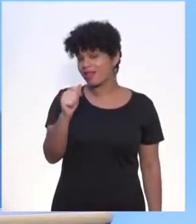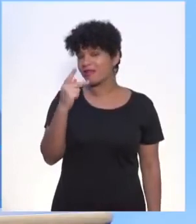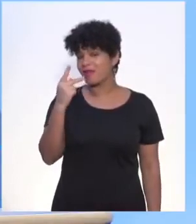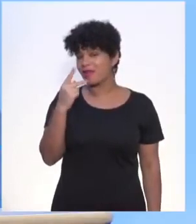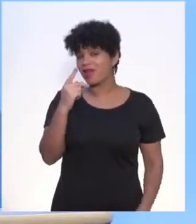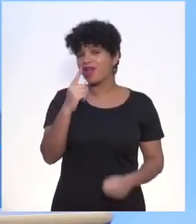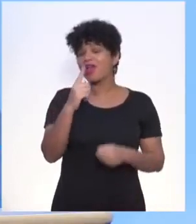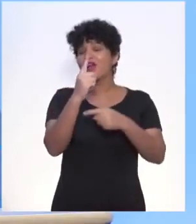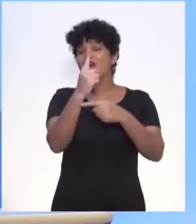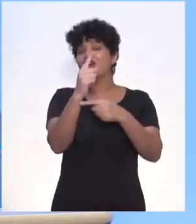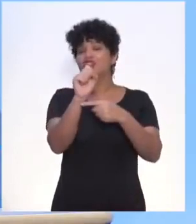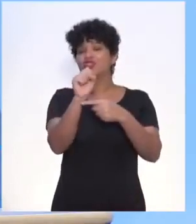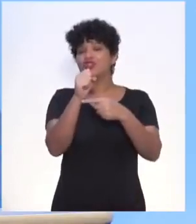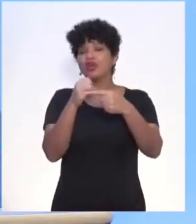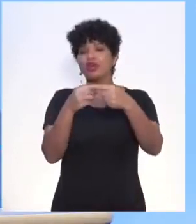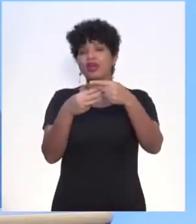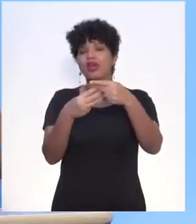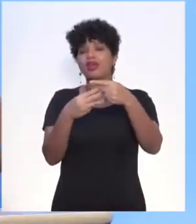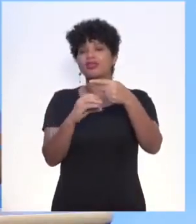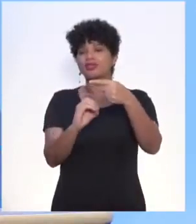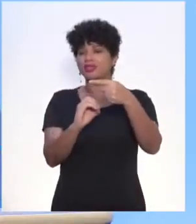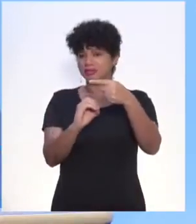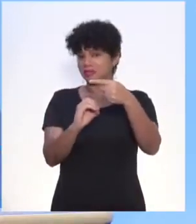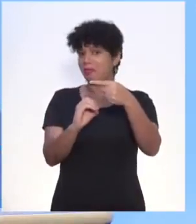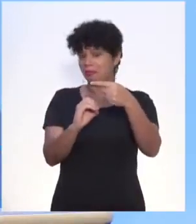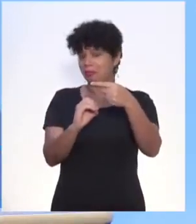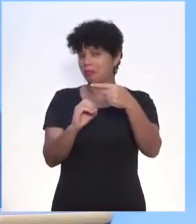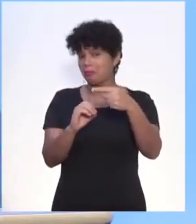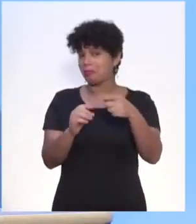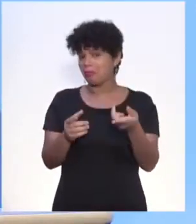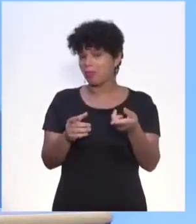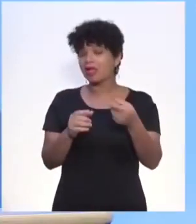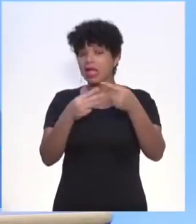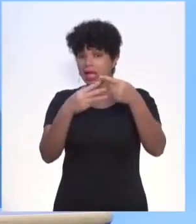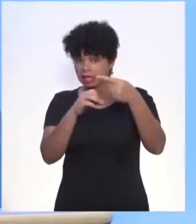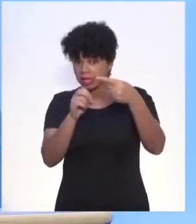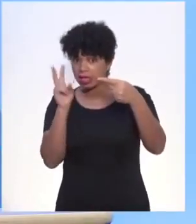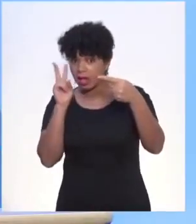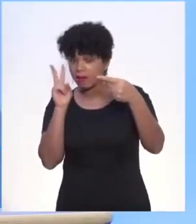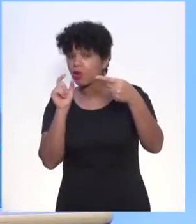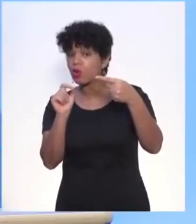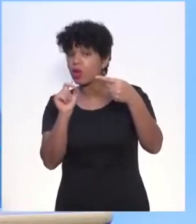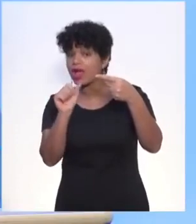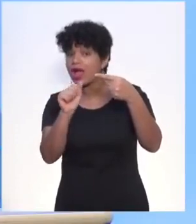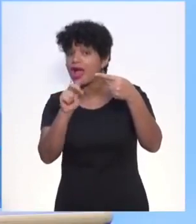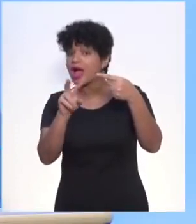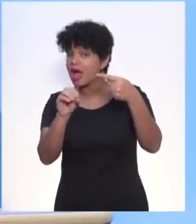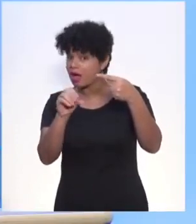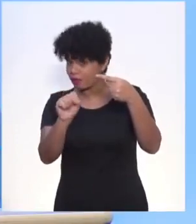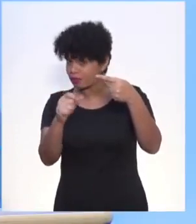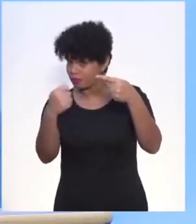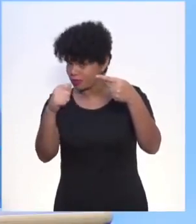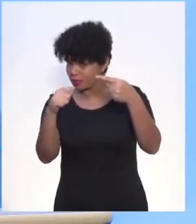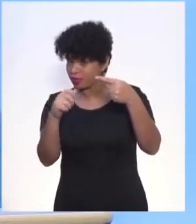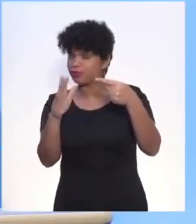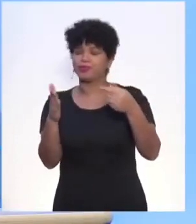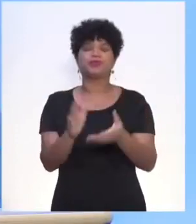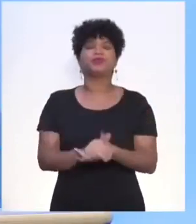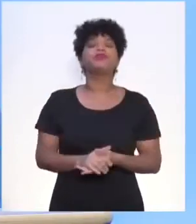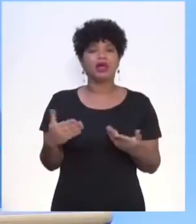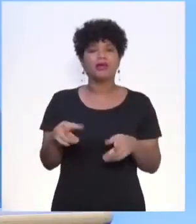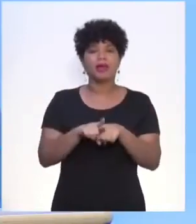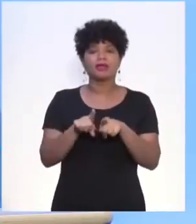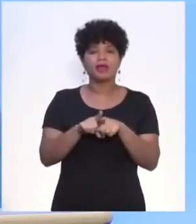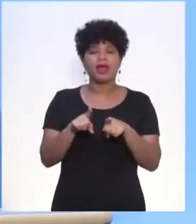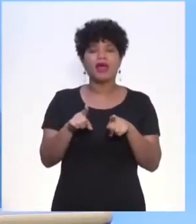isso que ela colocou, né? 18 E e 30. tivemos também a participação da escola São Paulo da Cruz, né?